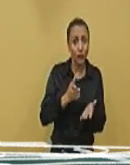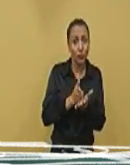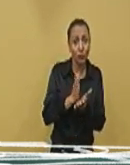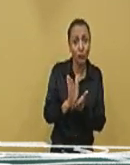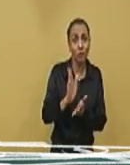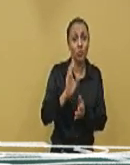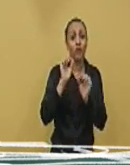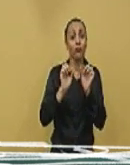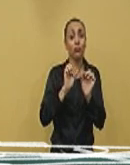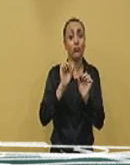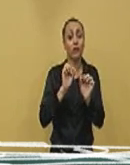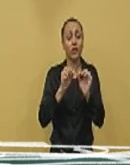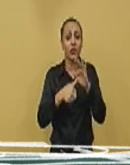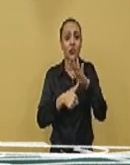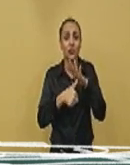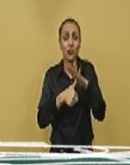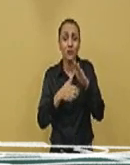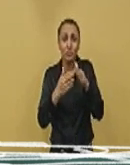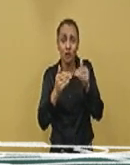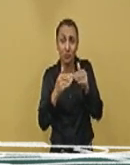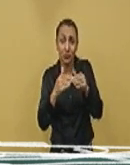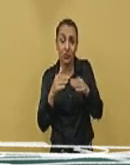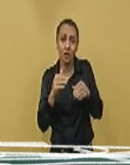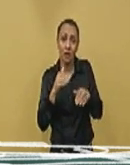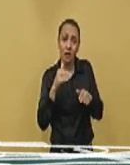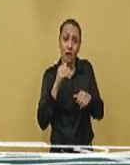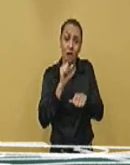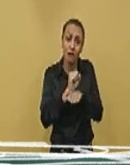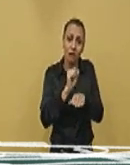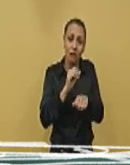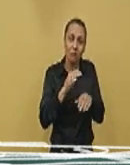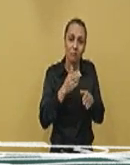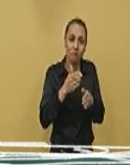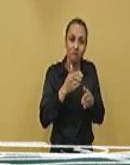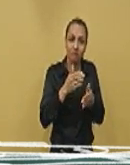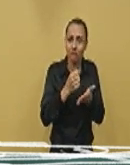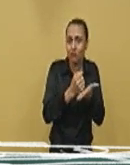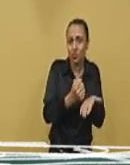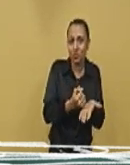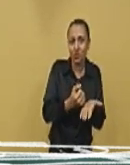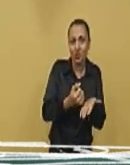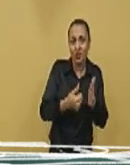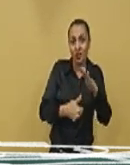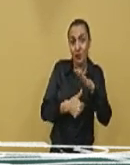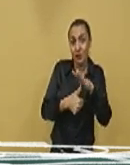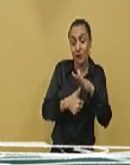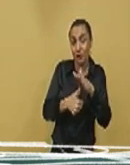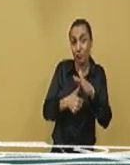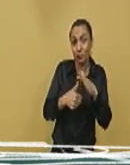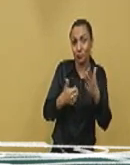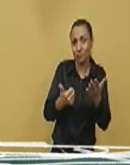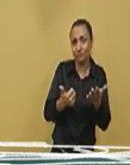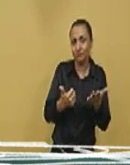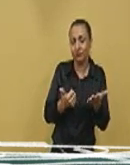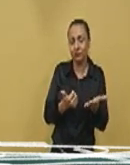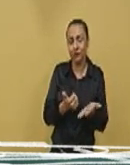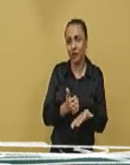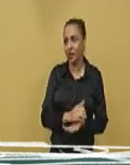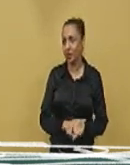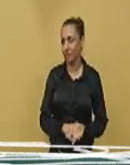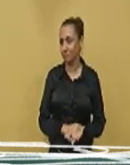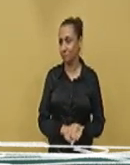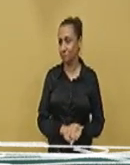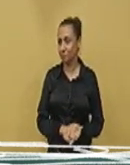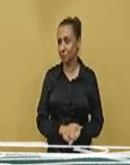solicitando que a reitoria interferisse a seu favor e aproveitou para desmerecer e descaracterizar a comissão,